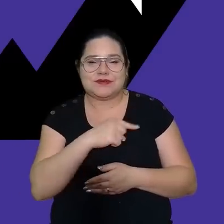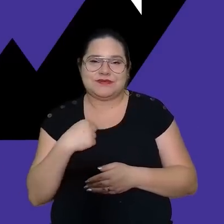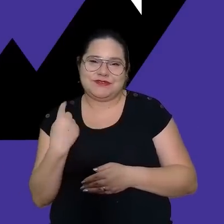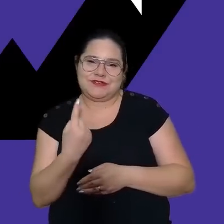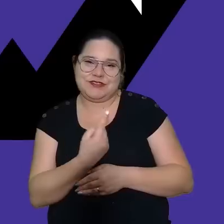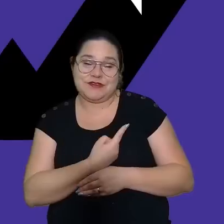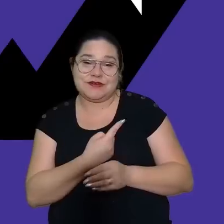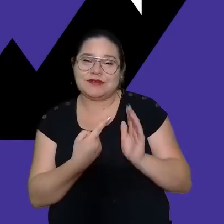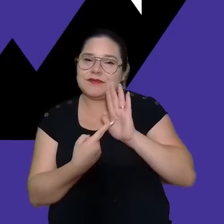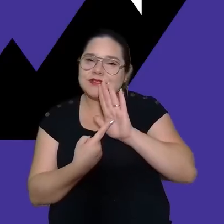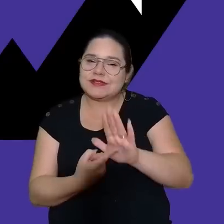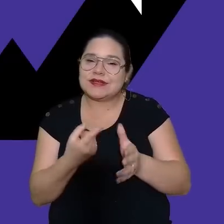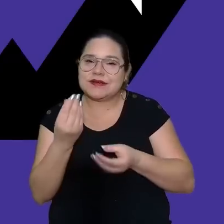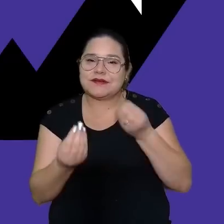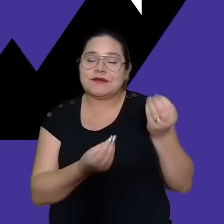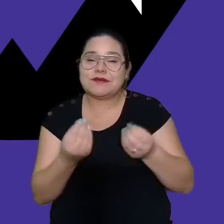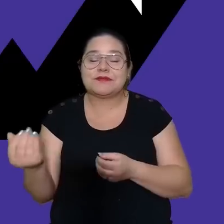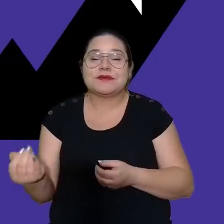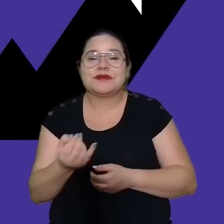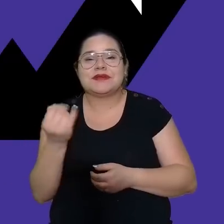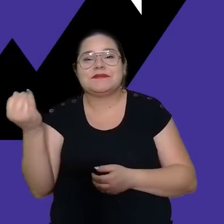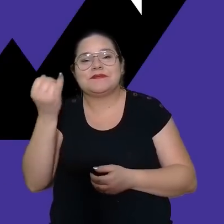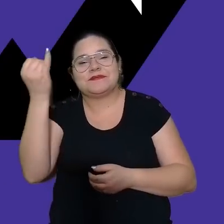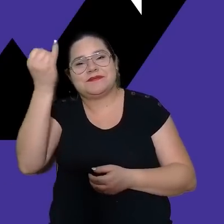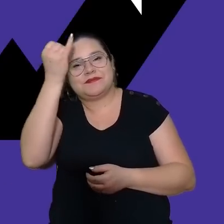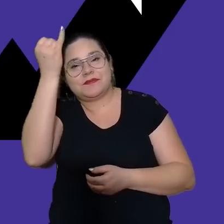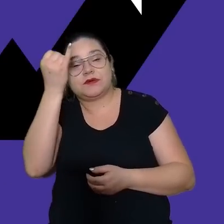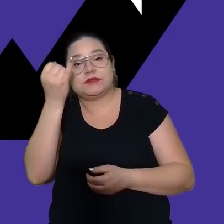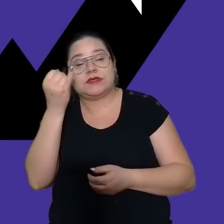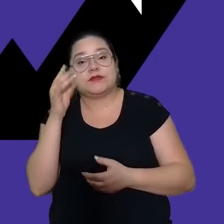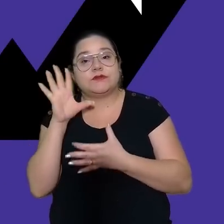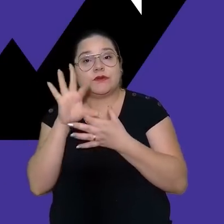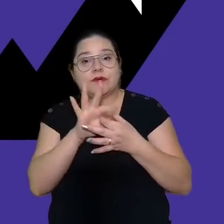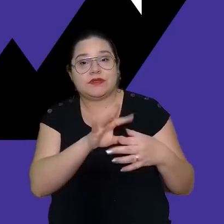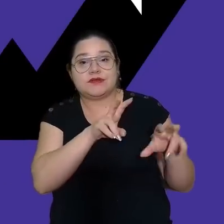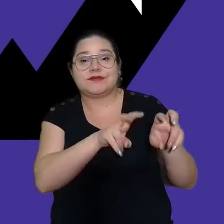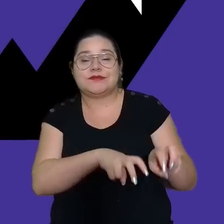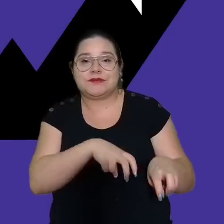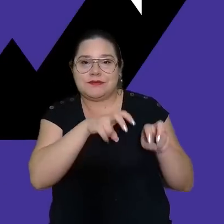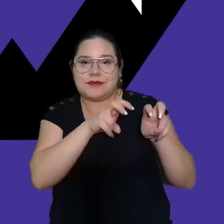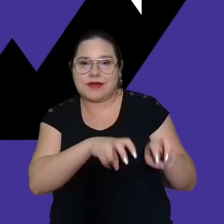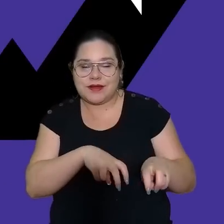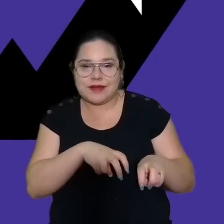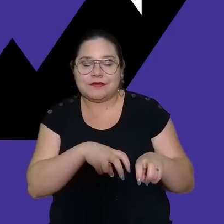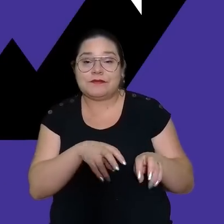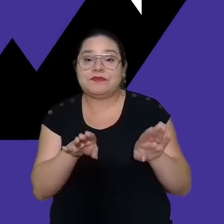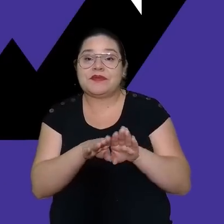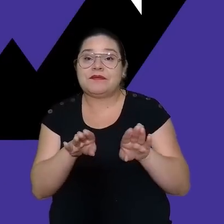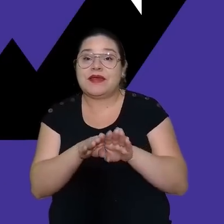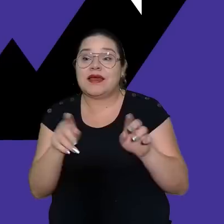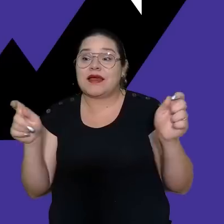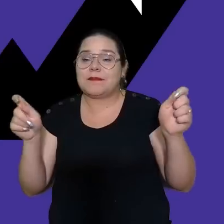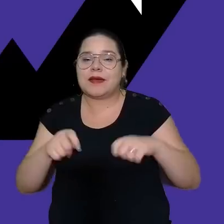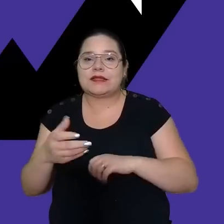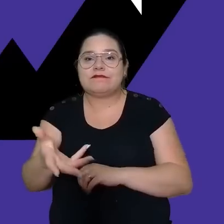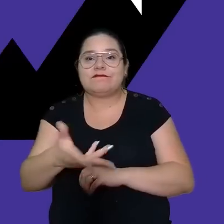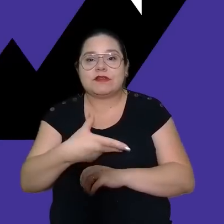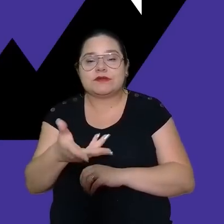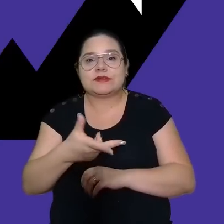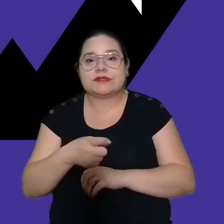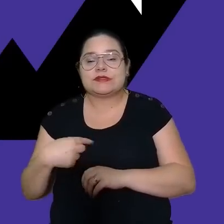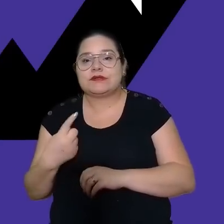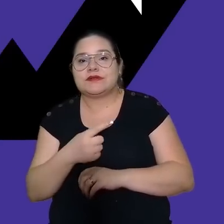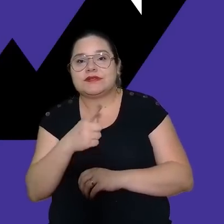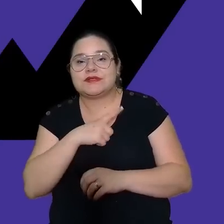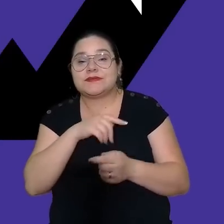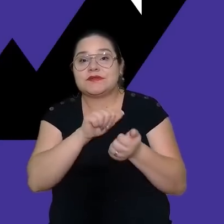a importância do nosso segmento, a capacidade de velocidade que a gente tem em se adequar,